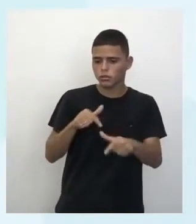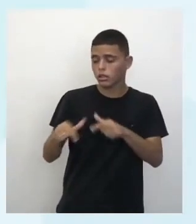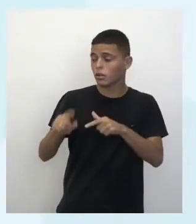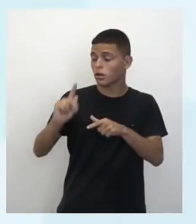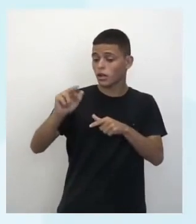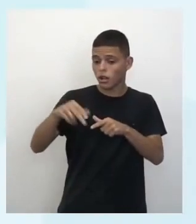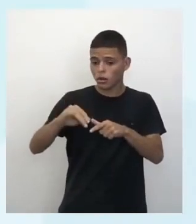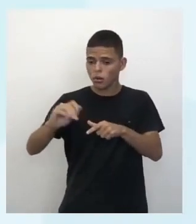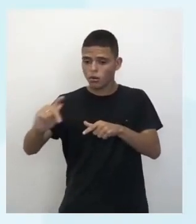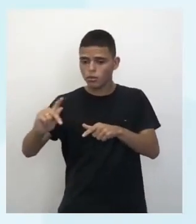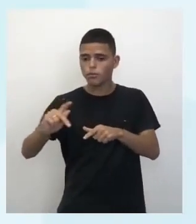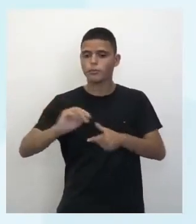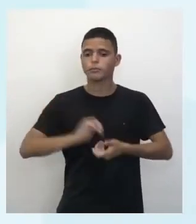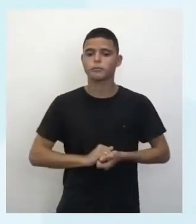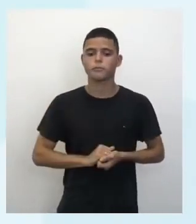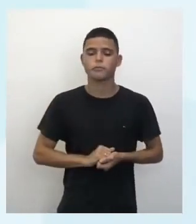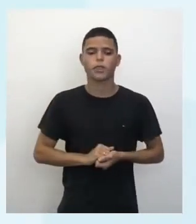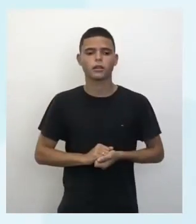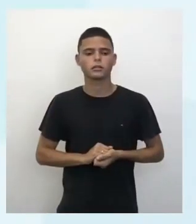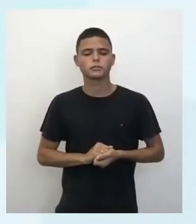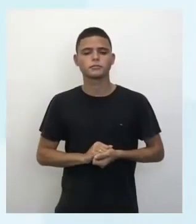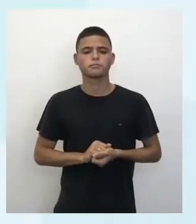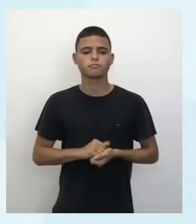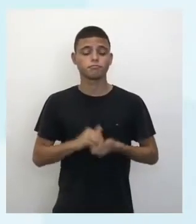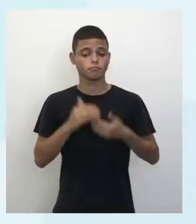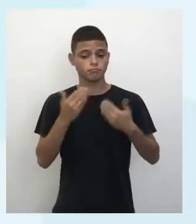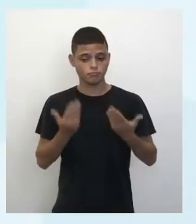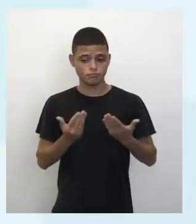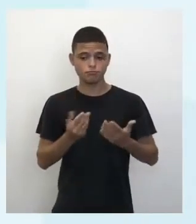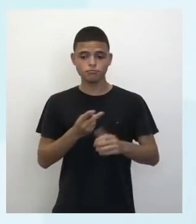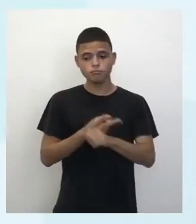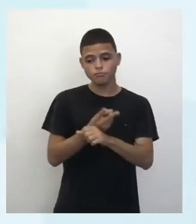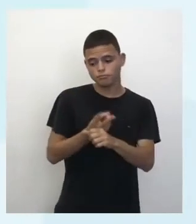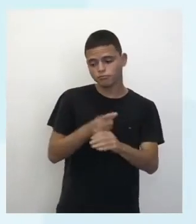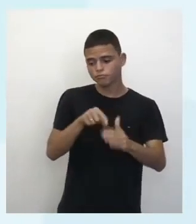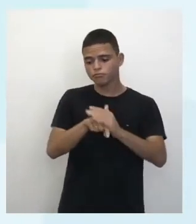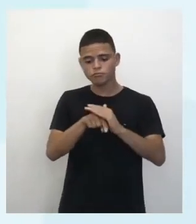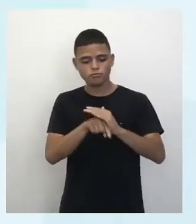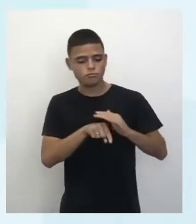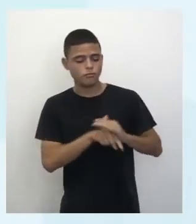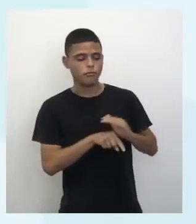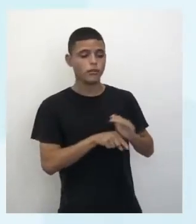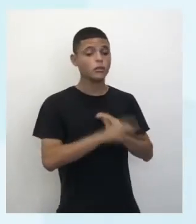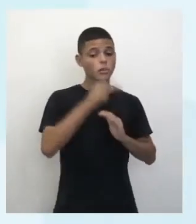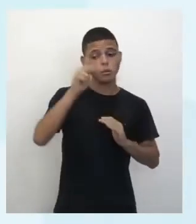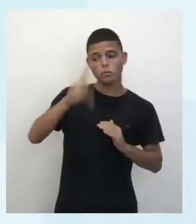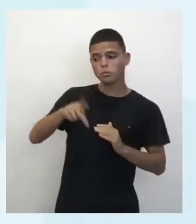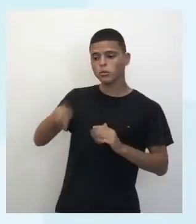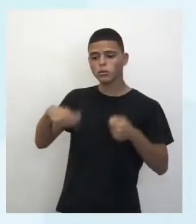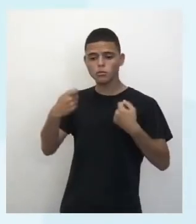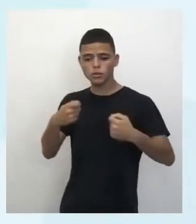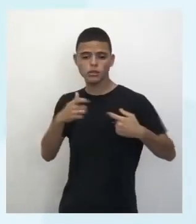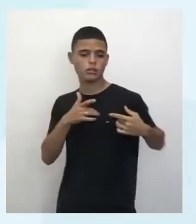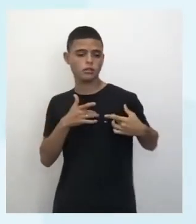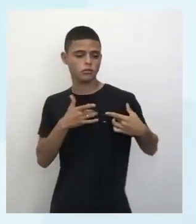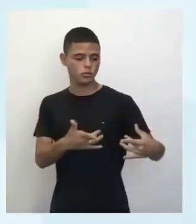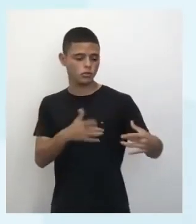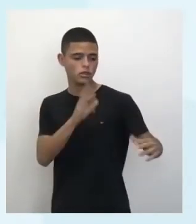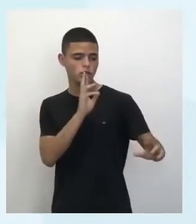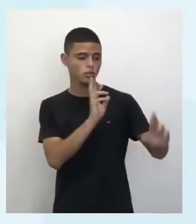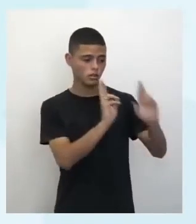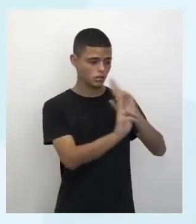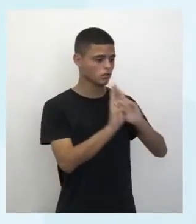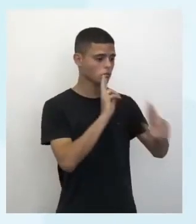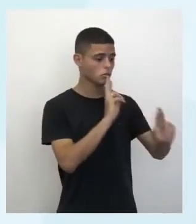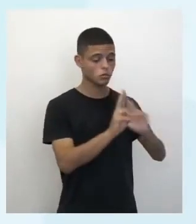USP. Para que a análise seja feita, o professor precisava de voluntários, que voluntários respondam a este questionário